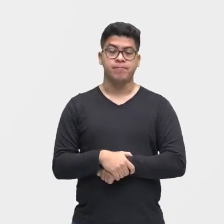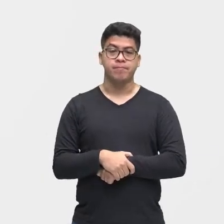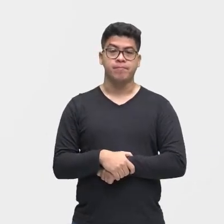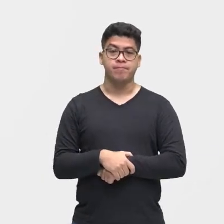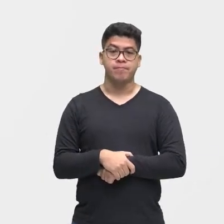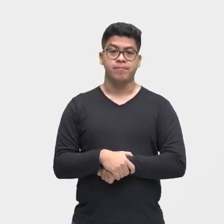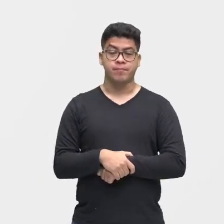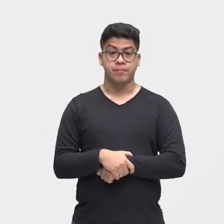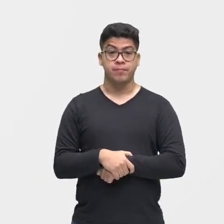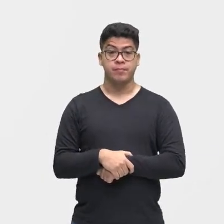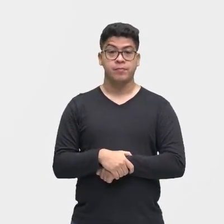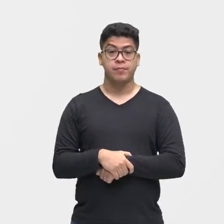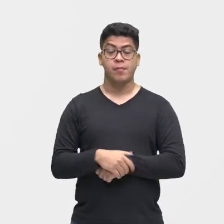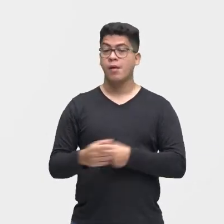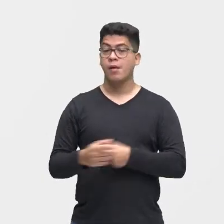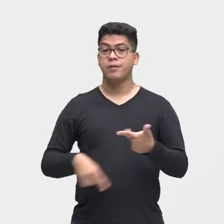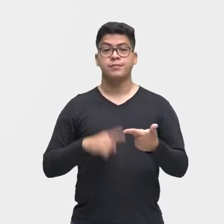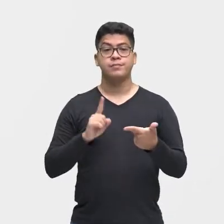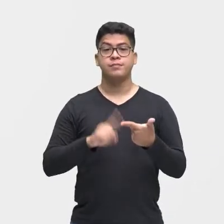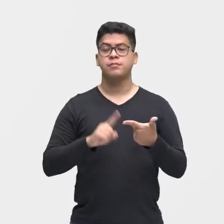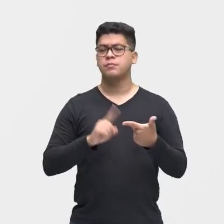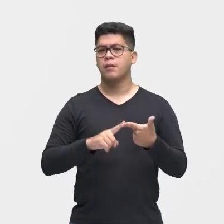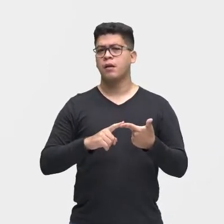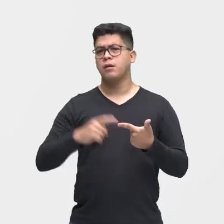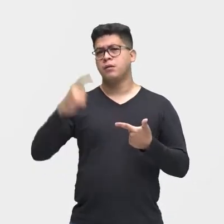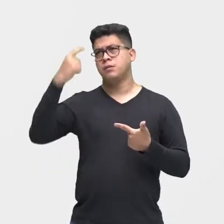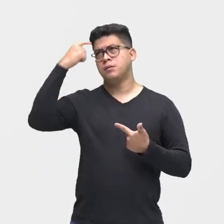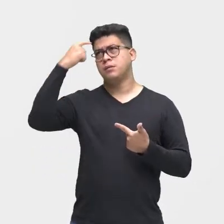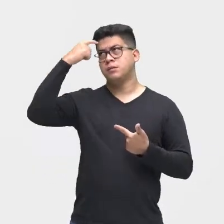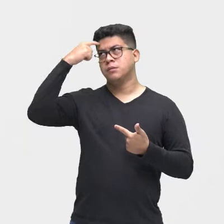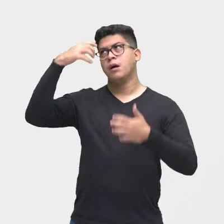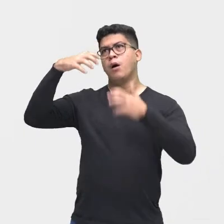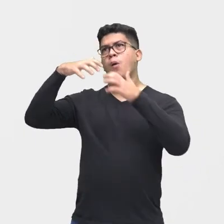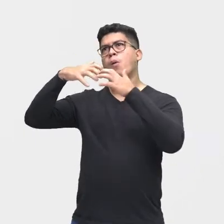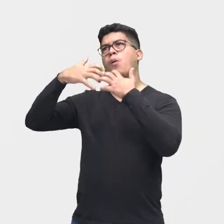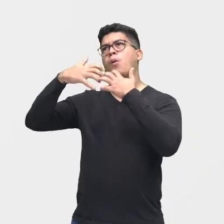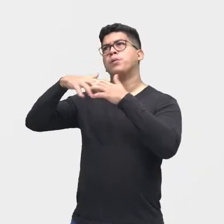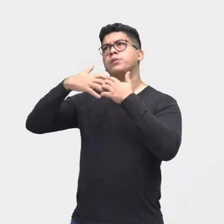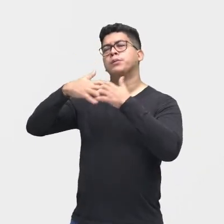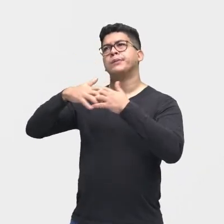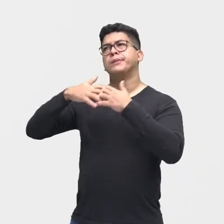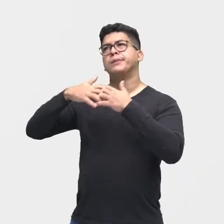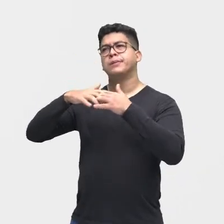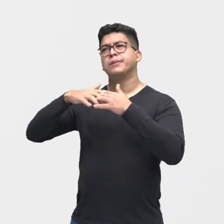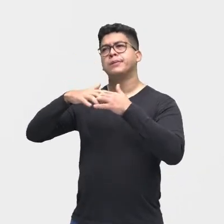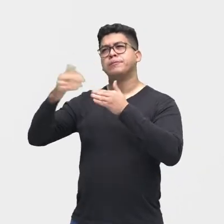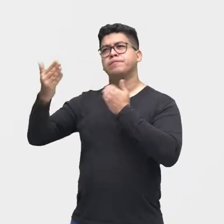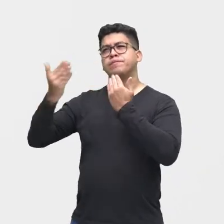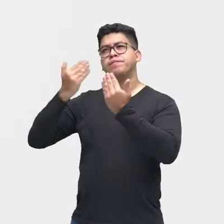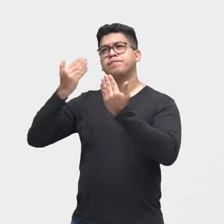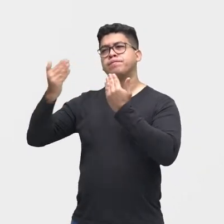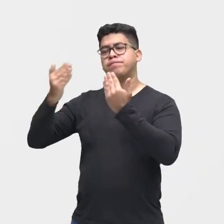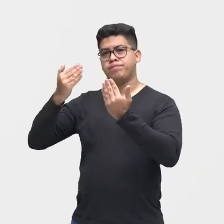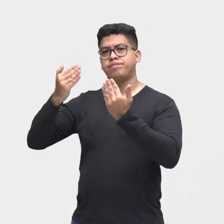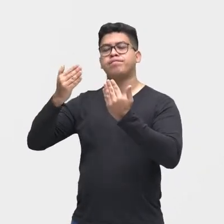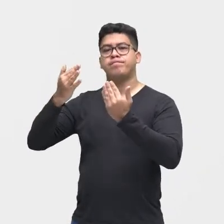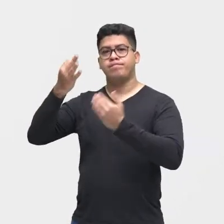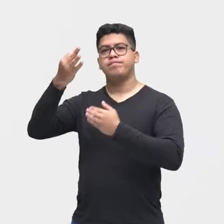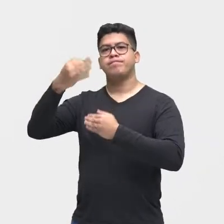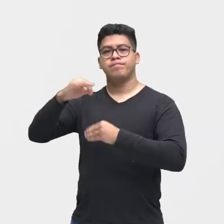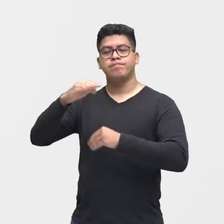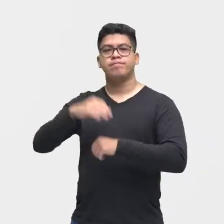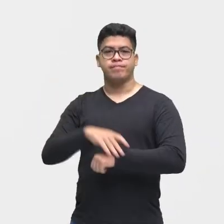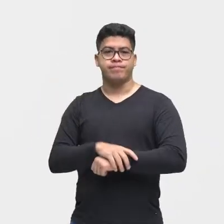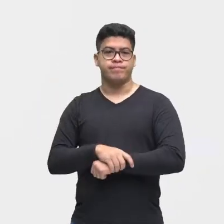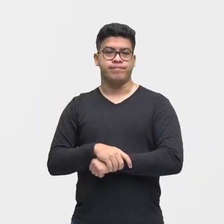desenvoltura próximo treinamento do pensamento crítico você vai olhar a jogada e vai ter que saber o